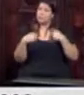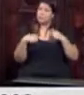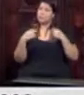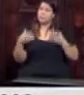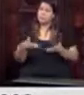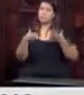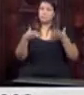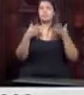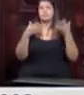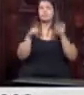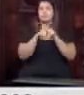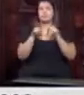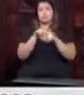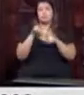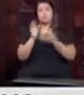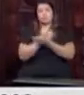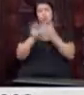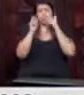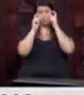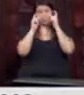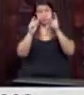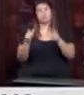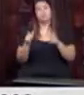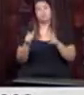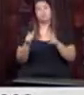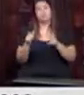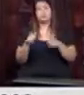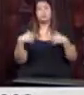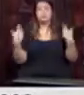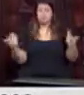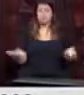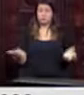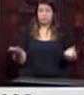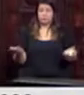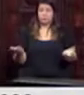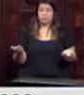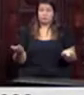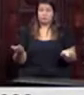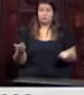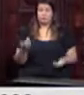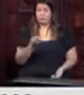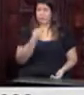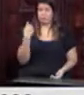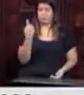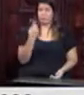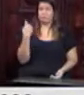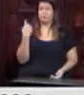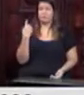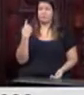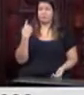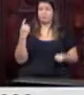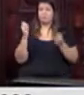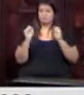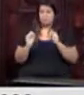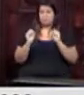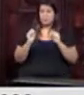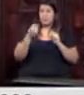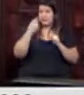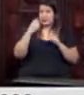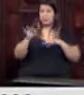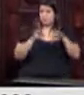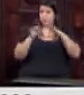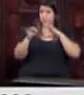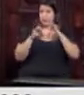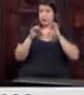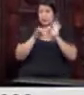que talvez não mereça tanto ser incentivado. Então, quando a gente, em novembro, fez a análise desse projeto,